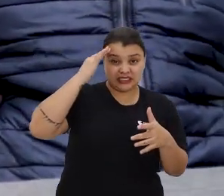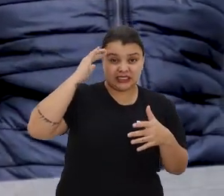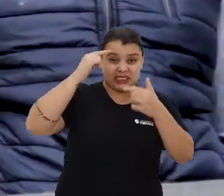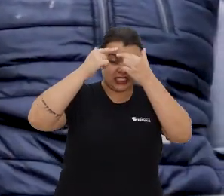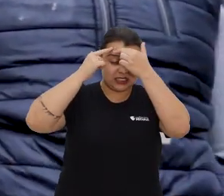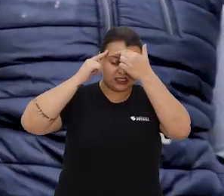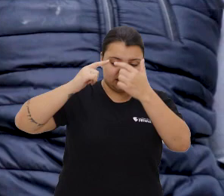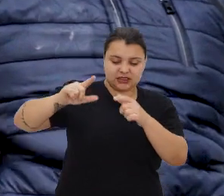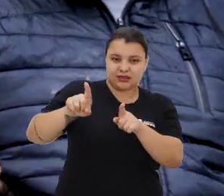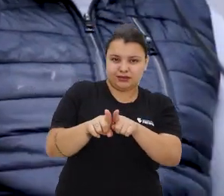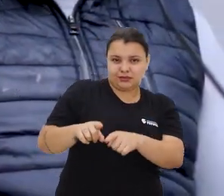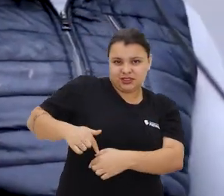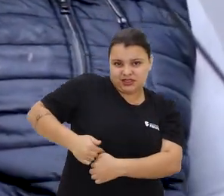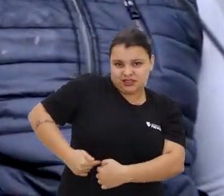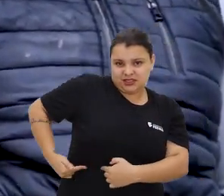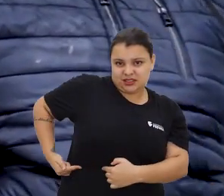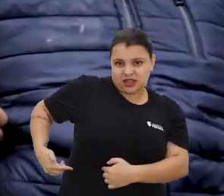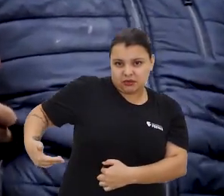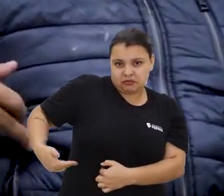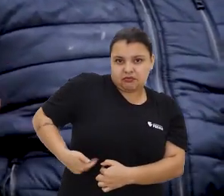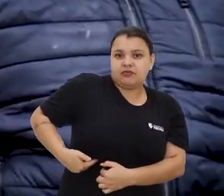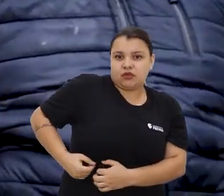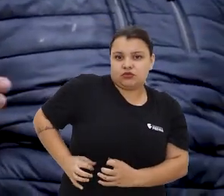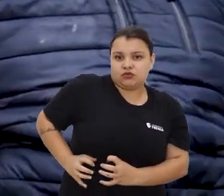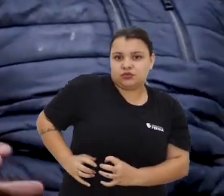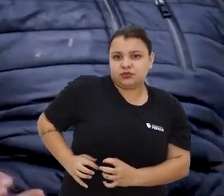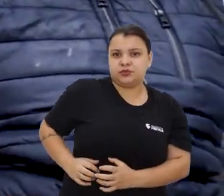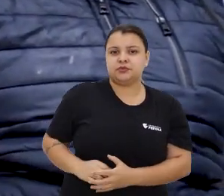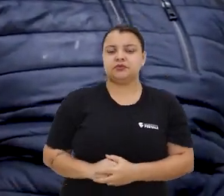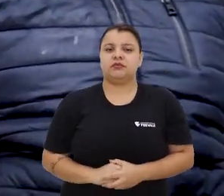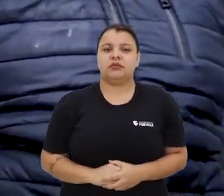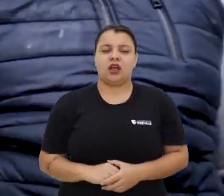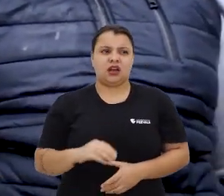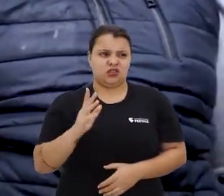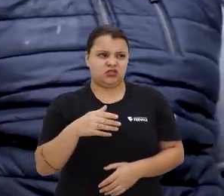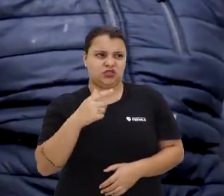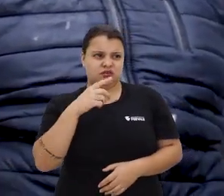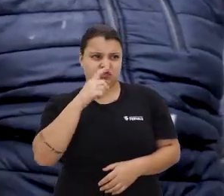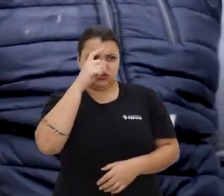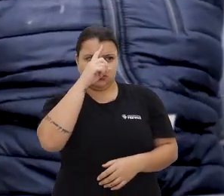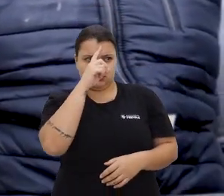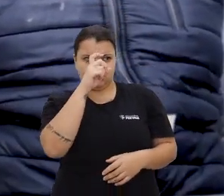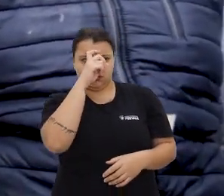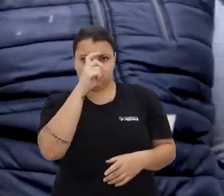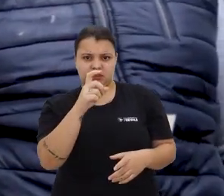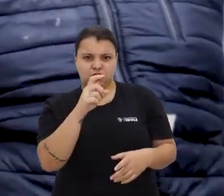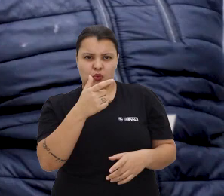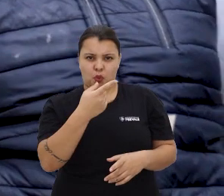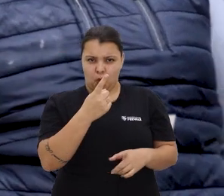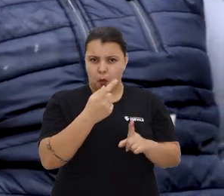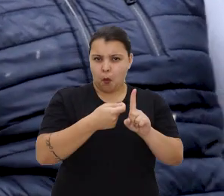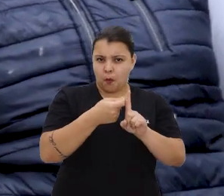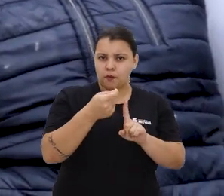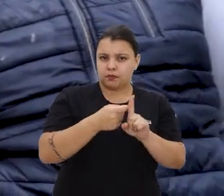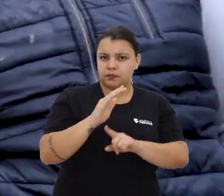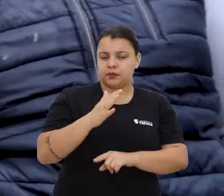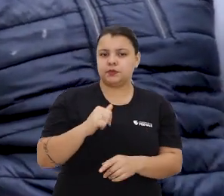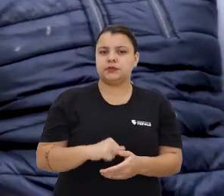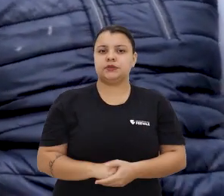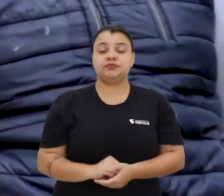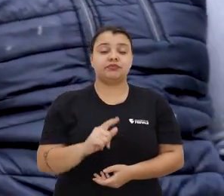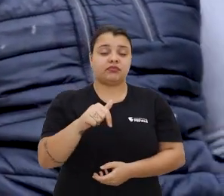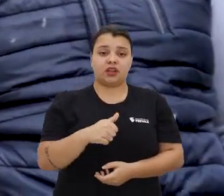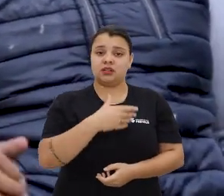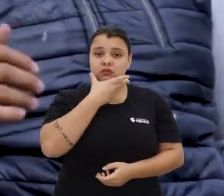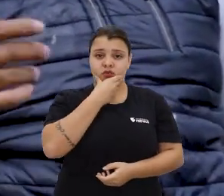na costela que perfurou o pulmão. Sim. Ele ficou internado, acho que quase um mês por lá. E o cara parece que foi